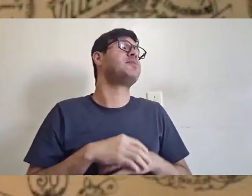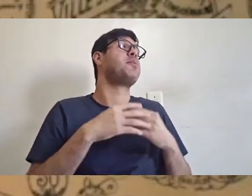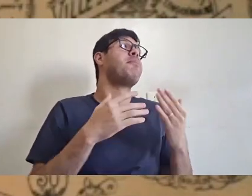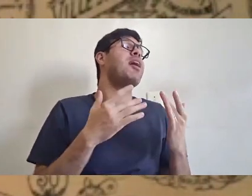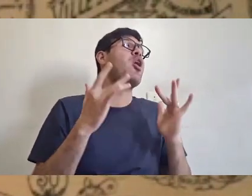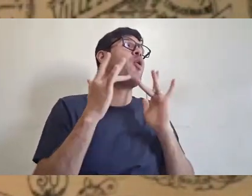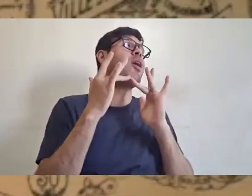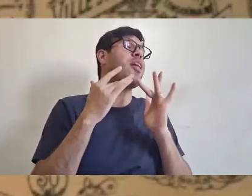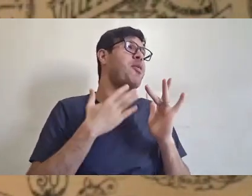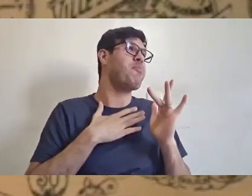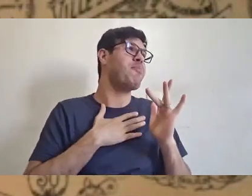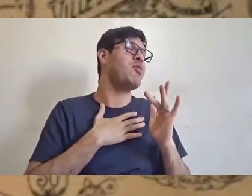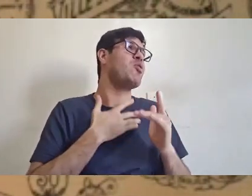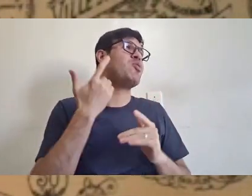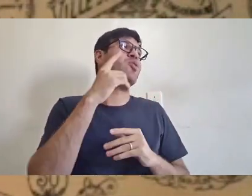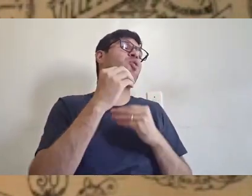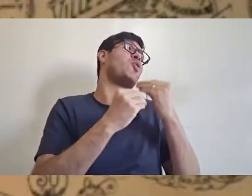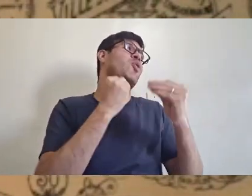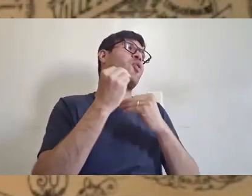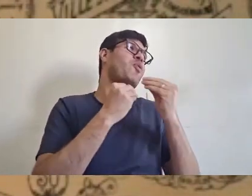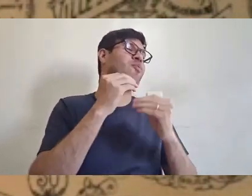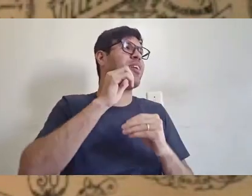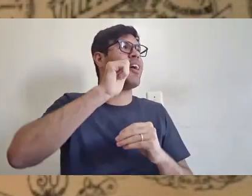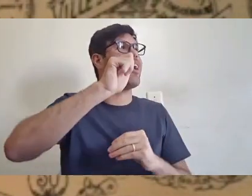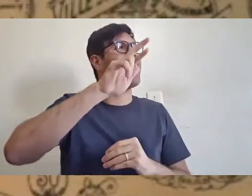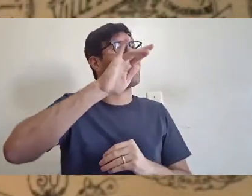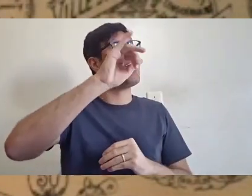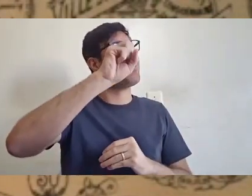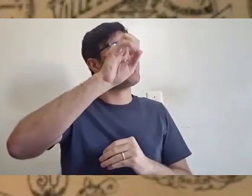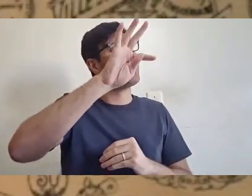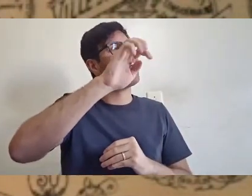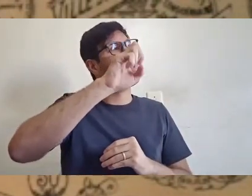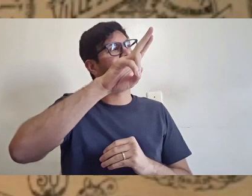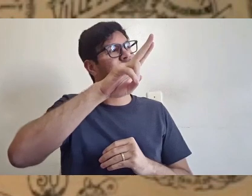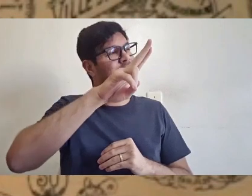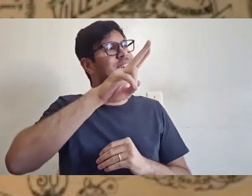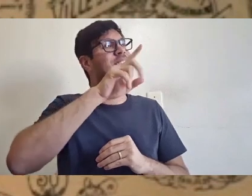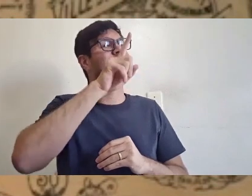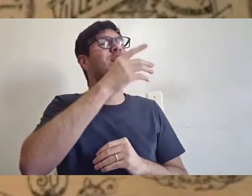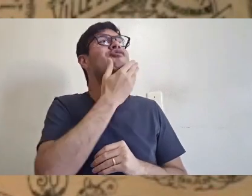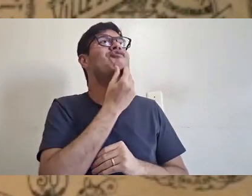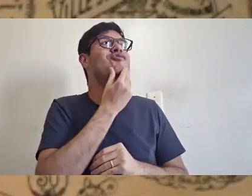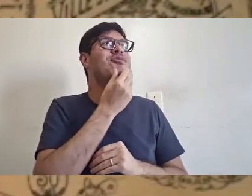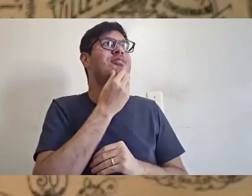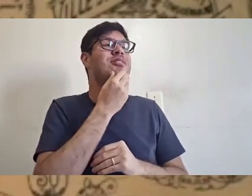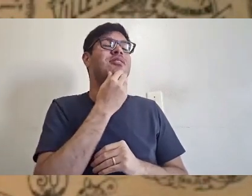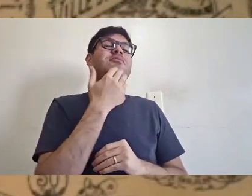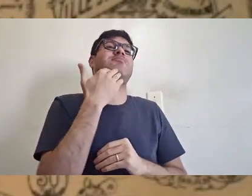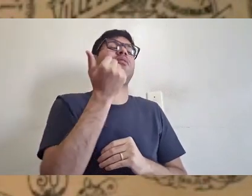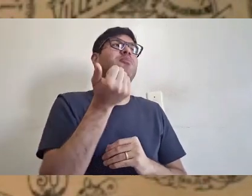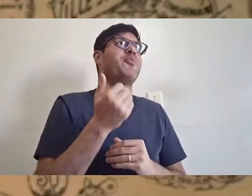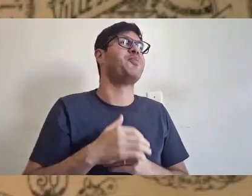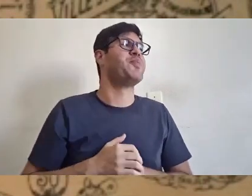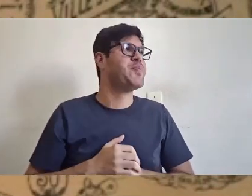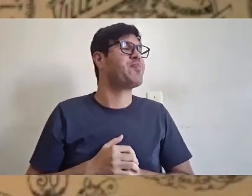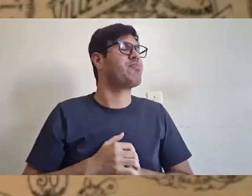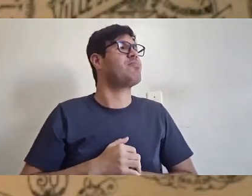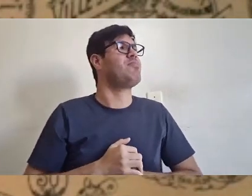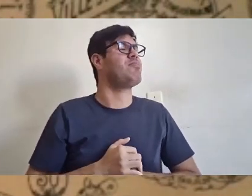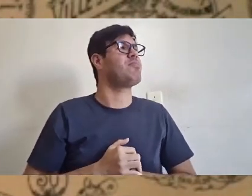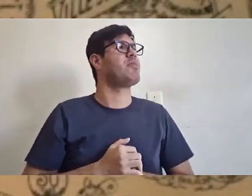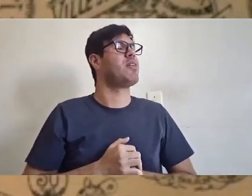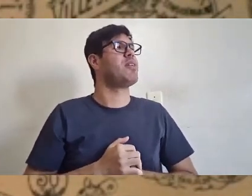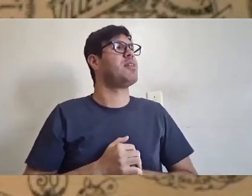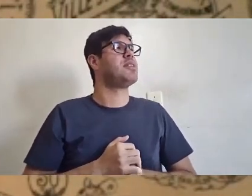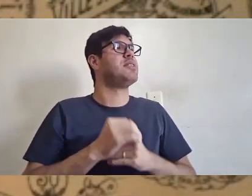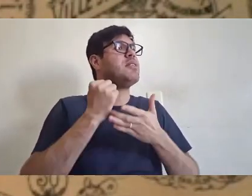Ripp, que trabalhou muitos anos comigo como repórter de rádio, entendeu? E aí o Aristeu